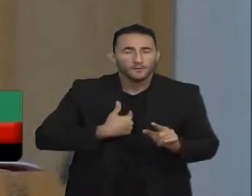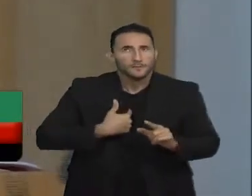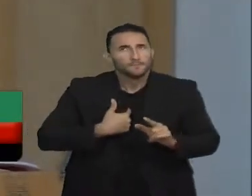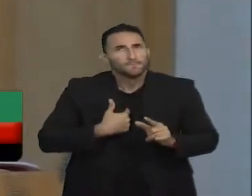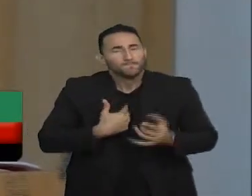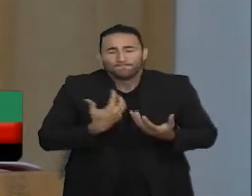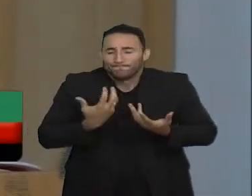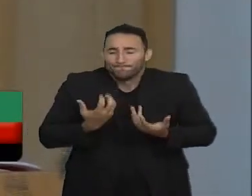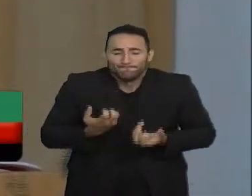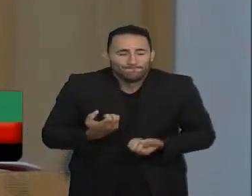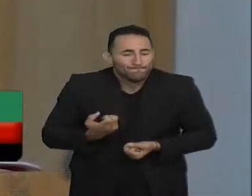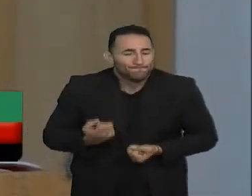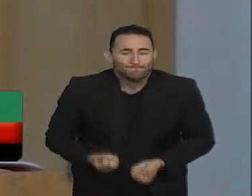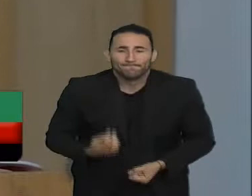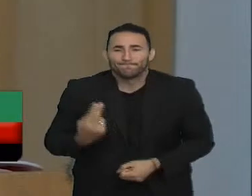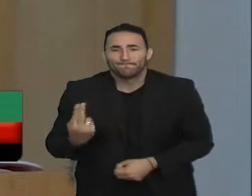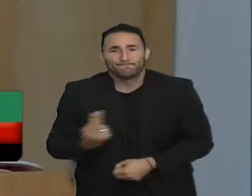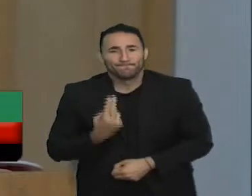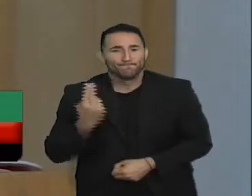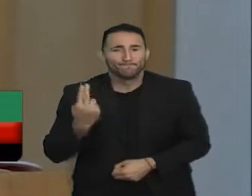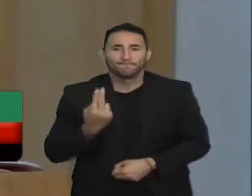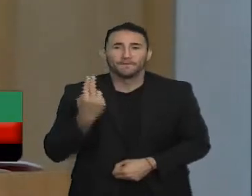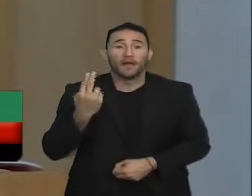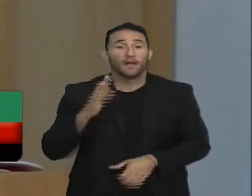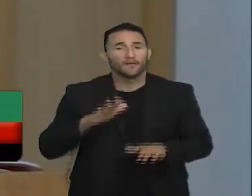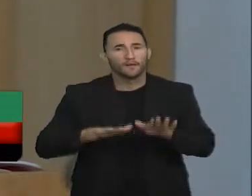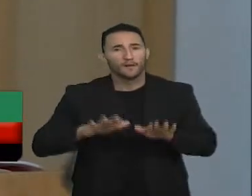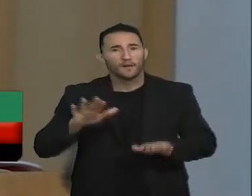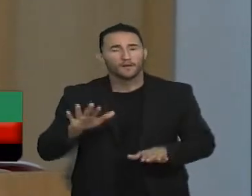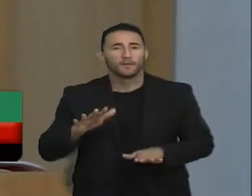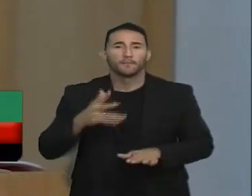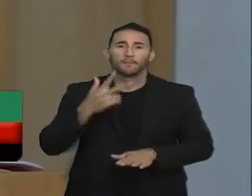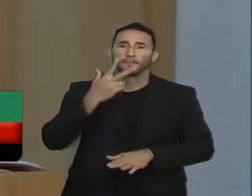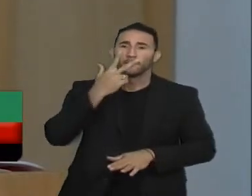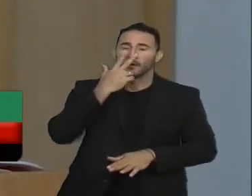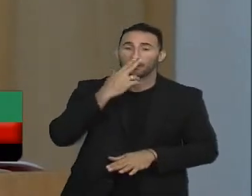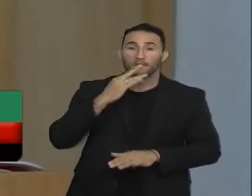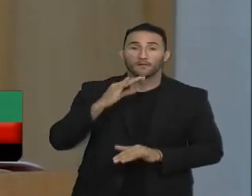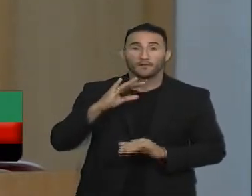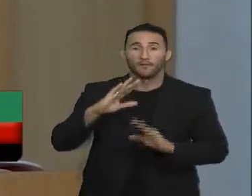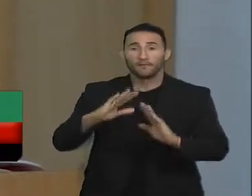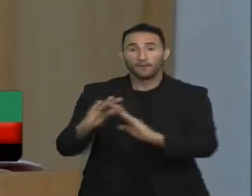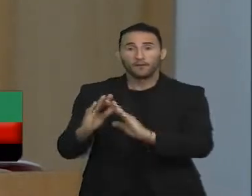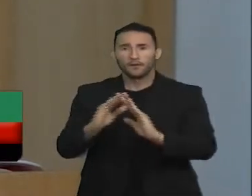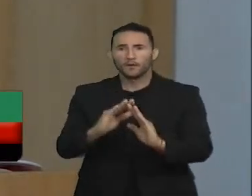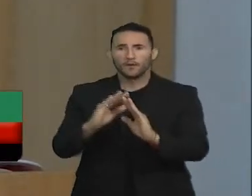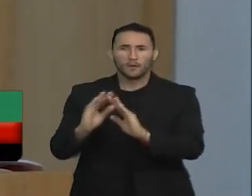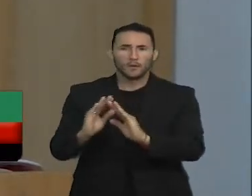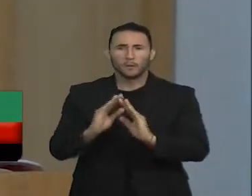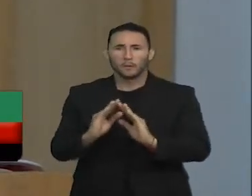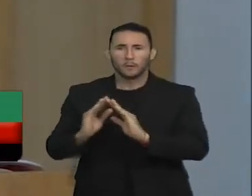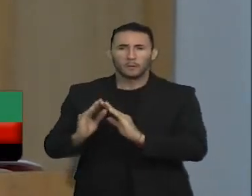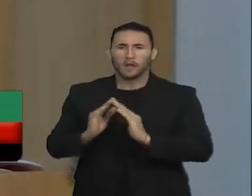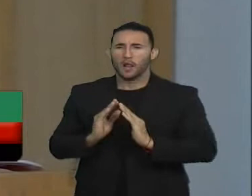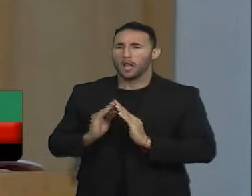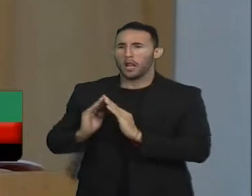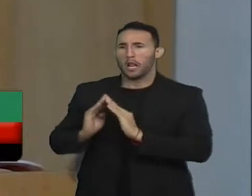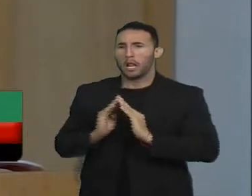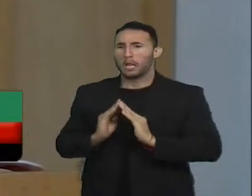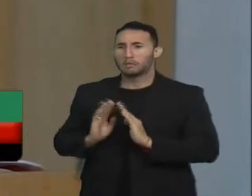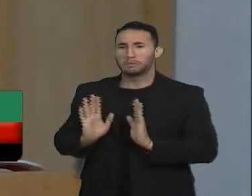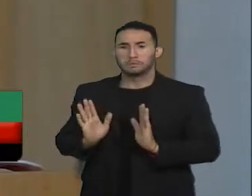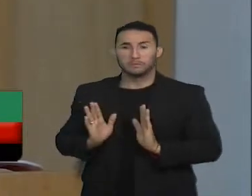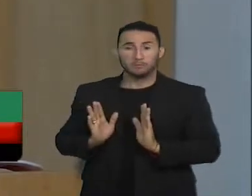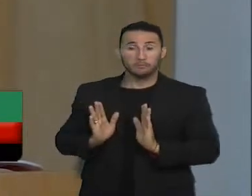situação. Às vezes não pode doer no vizinho, porque fala comigo não acontece. Mas se a gente